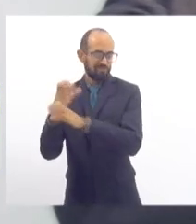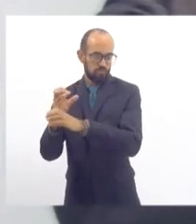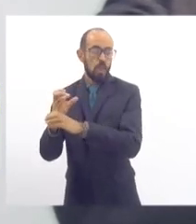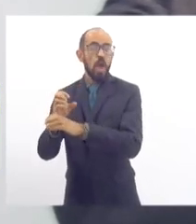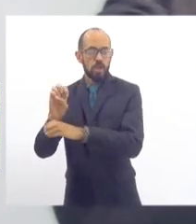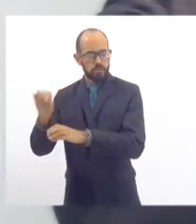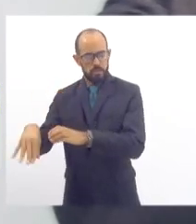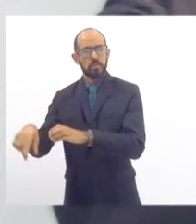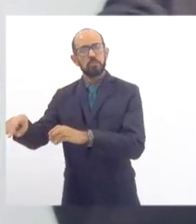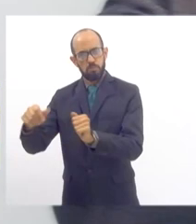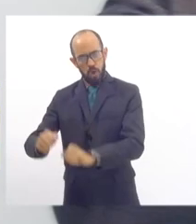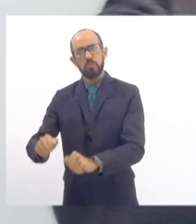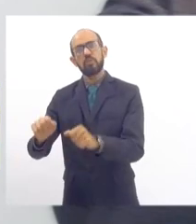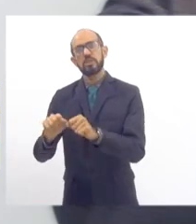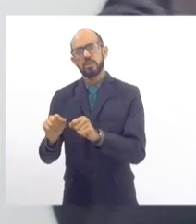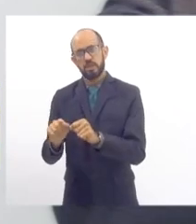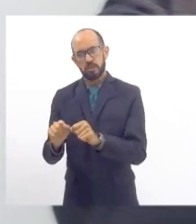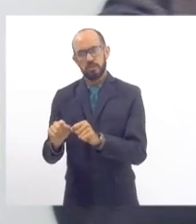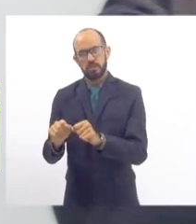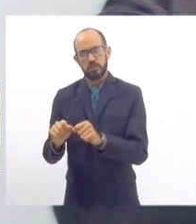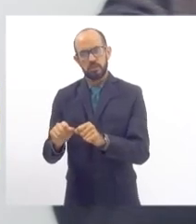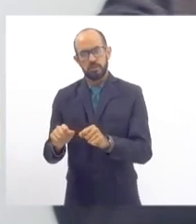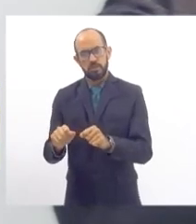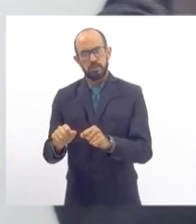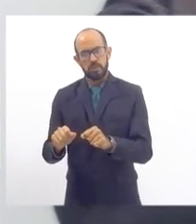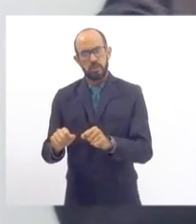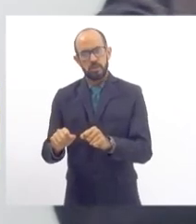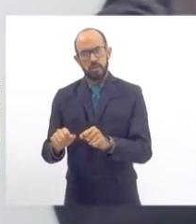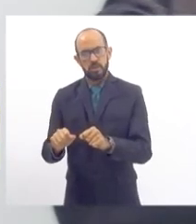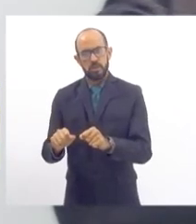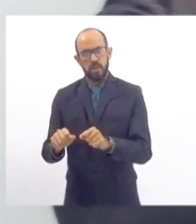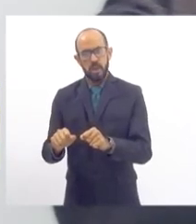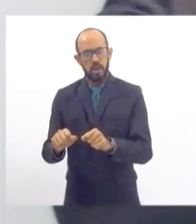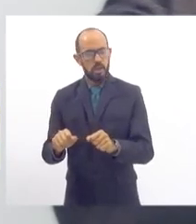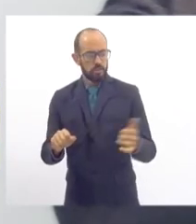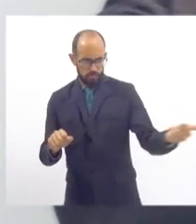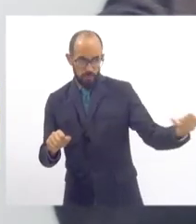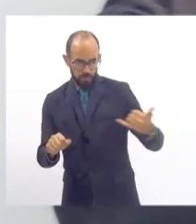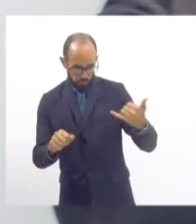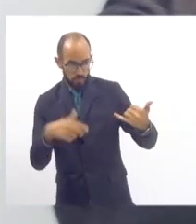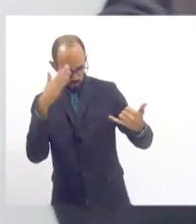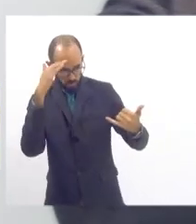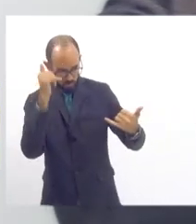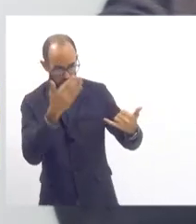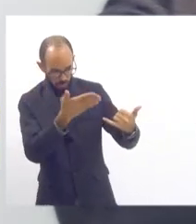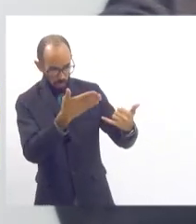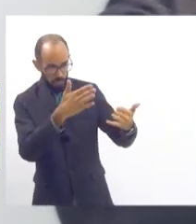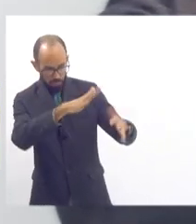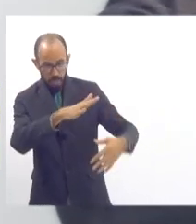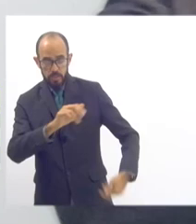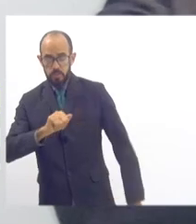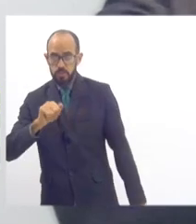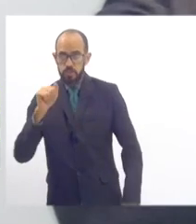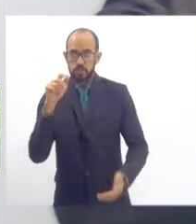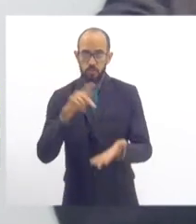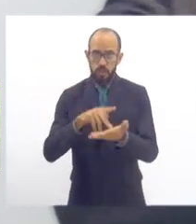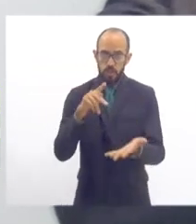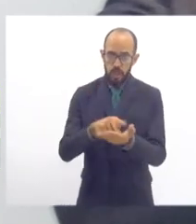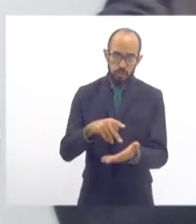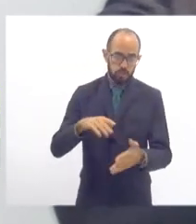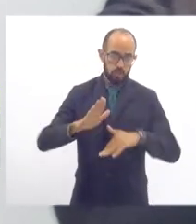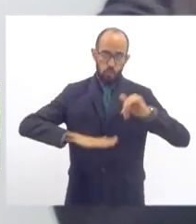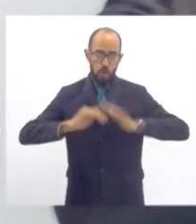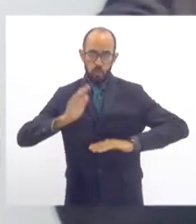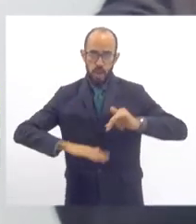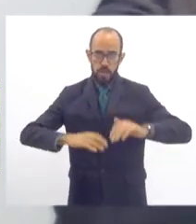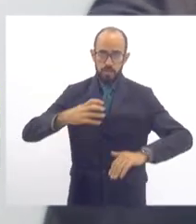a ponta da lança. Eu sei disso. Assim, o fato hoje, independente de qualquer avaliação, qualquer sentimento